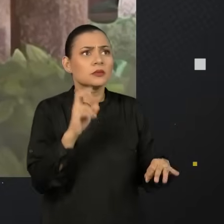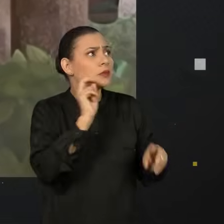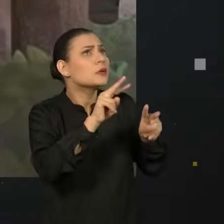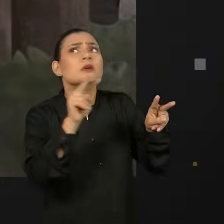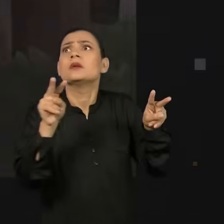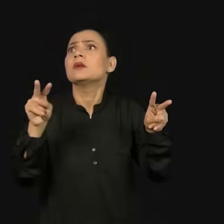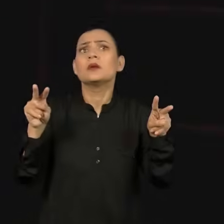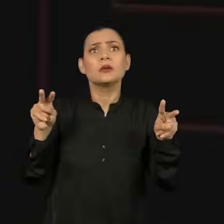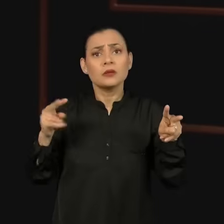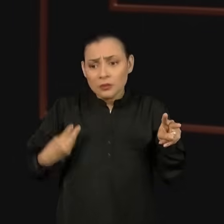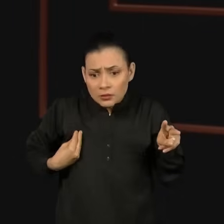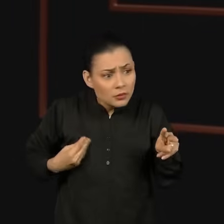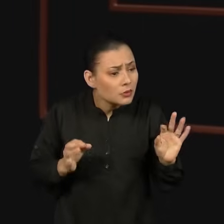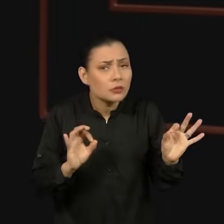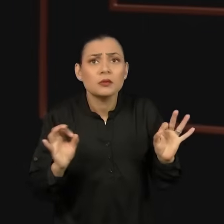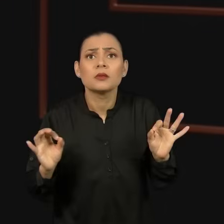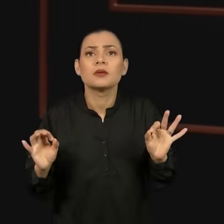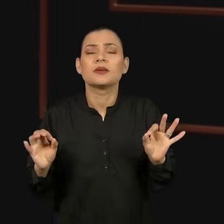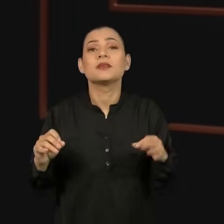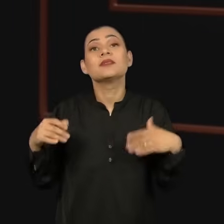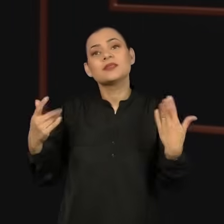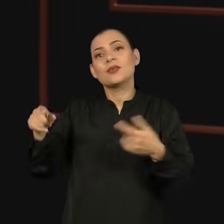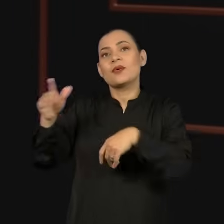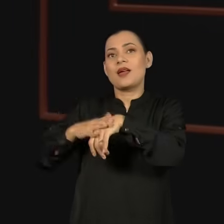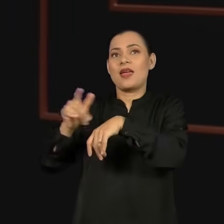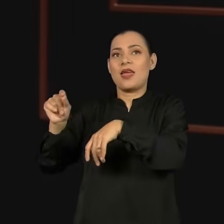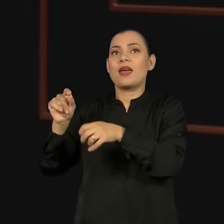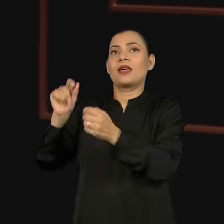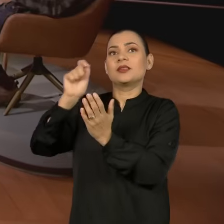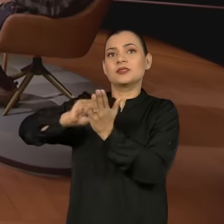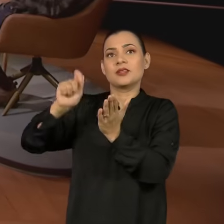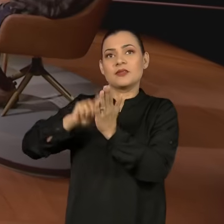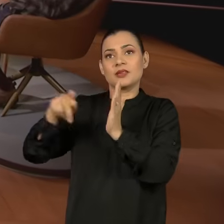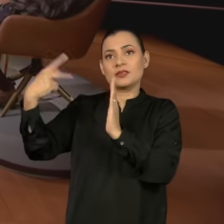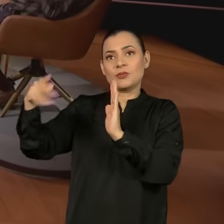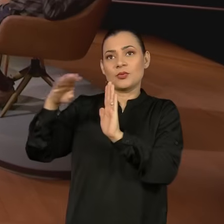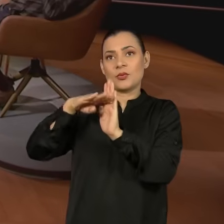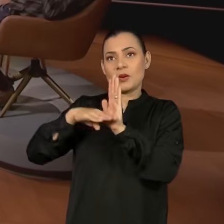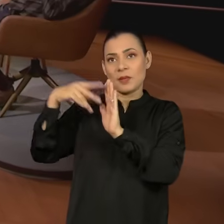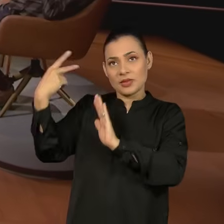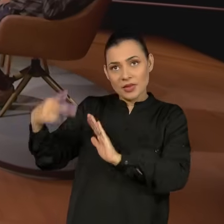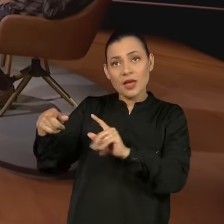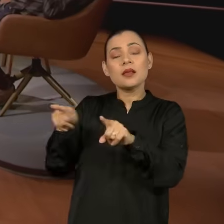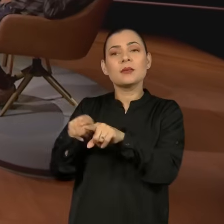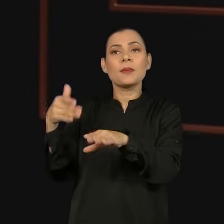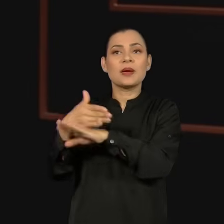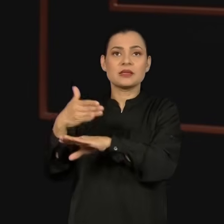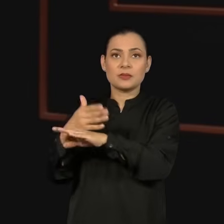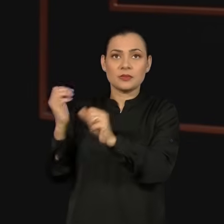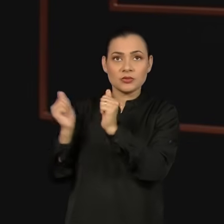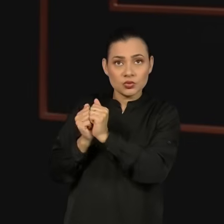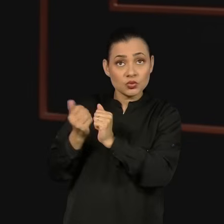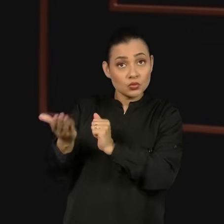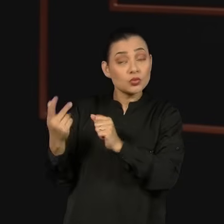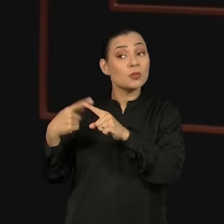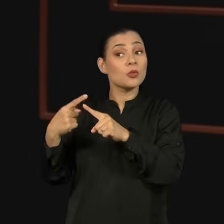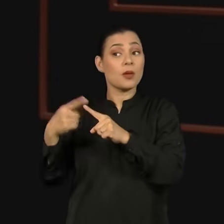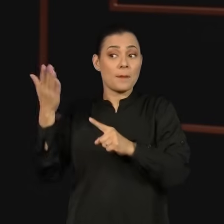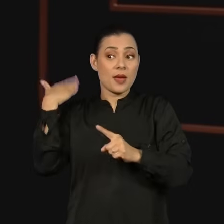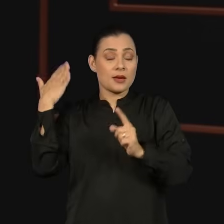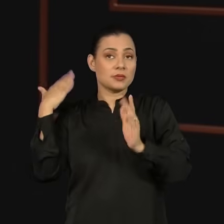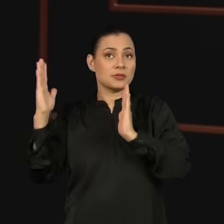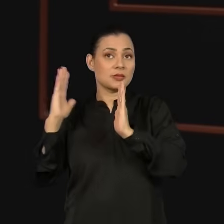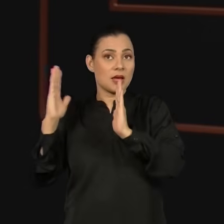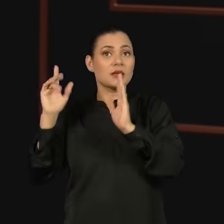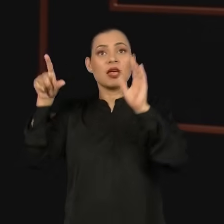no sótão do tio Nick. E aí, a partir daí, ela quis que eu escrevesse esse programa dela também, participasse. Que naquela época era